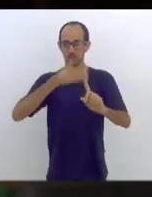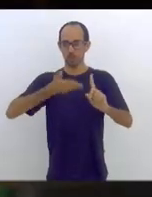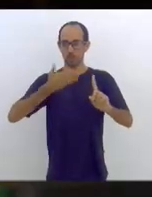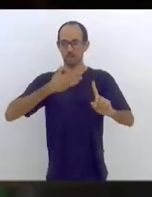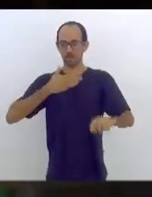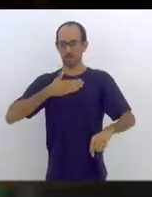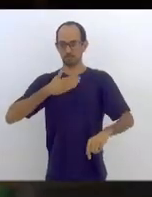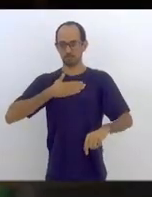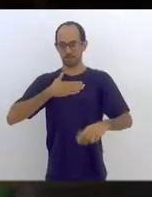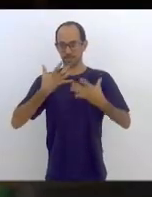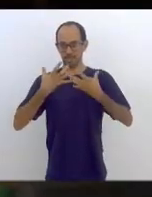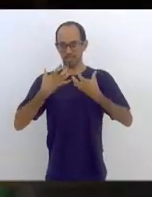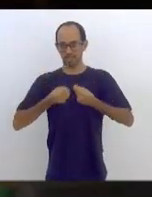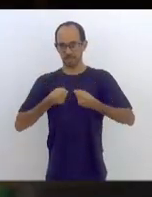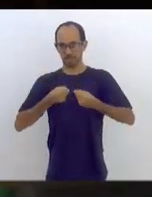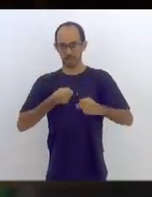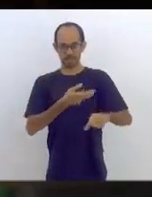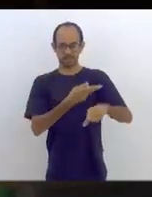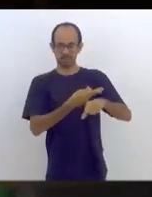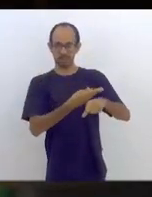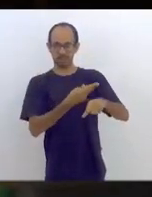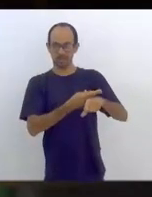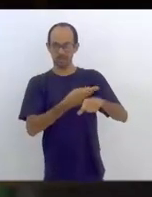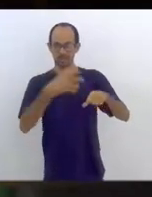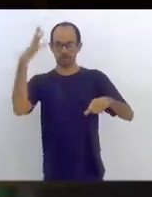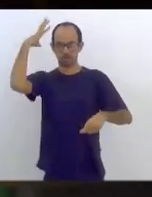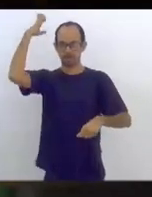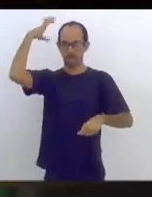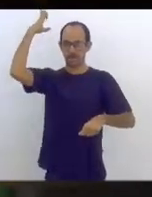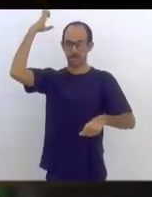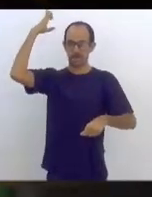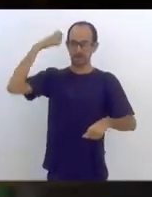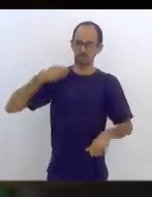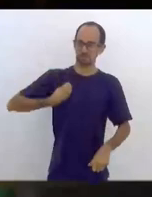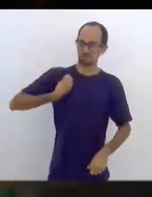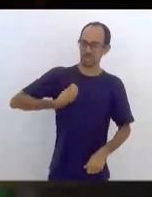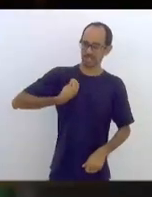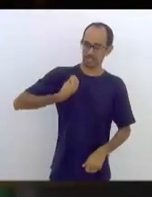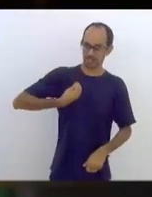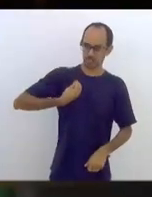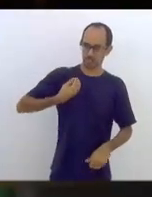estar aqui recebendo sua homenagem de Marielle Franco, presente